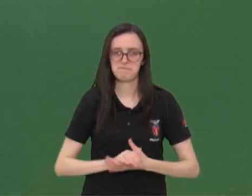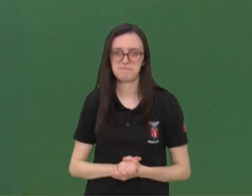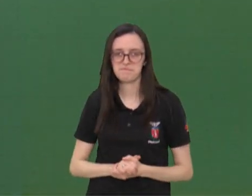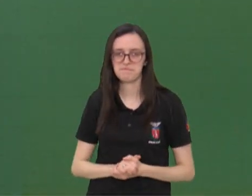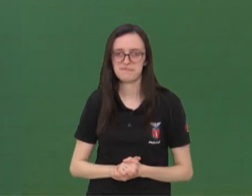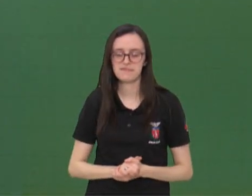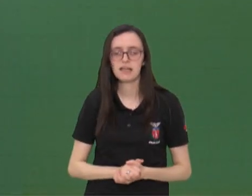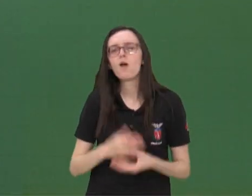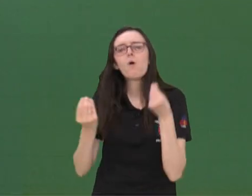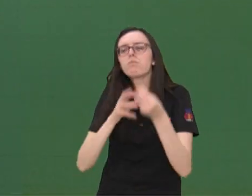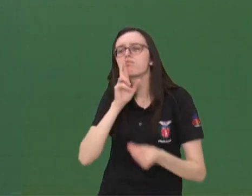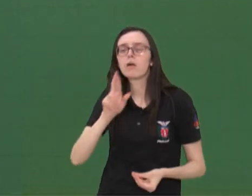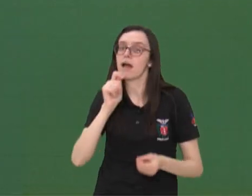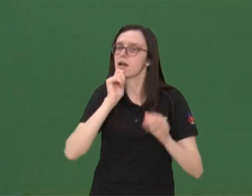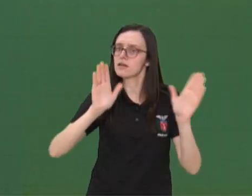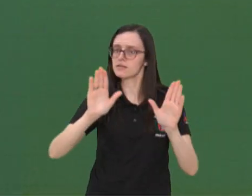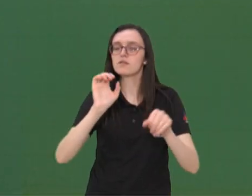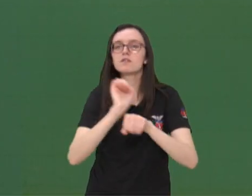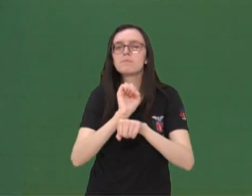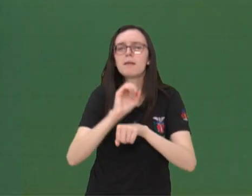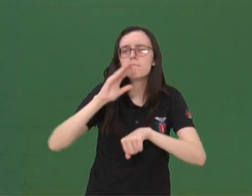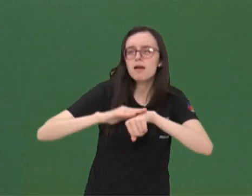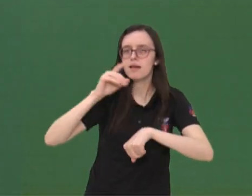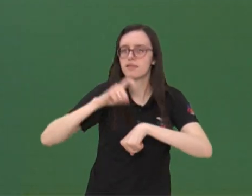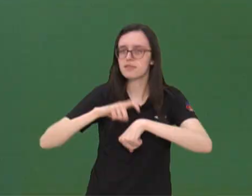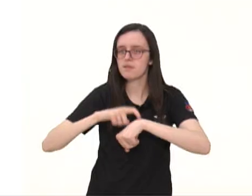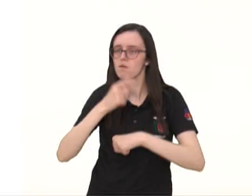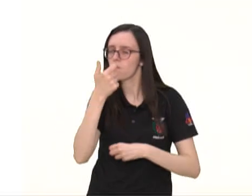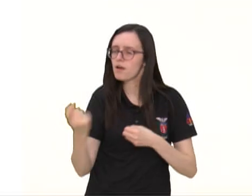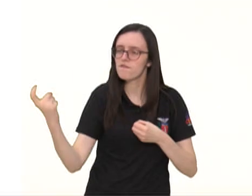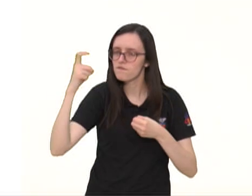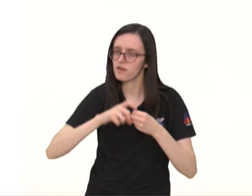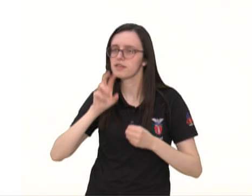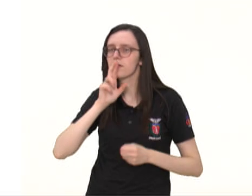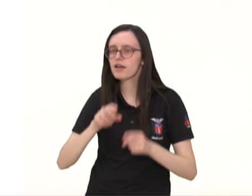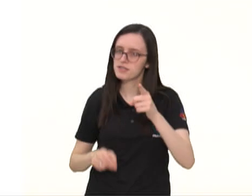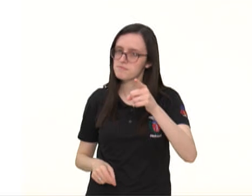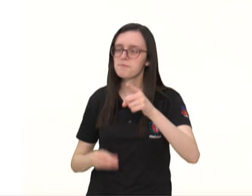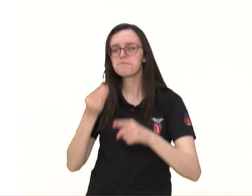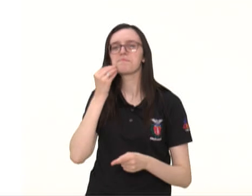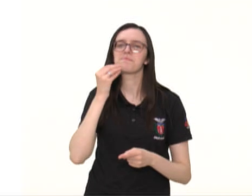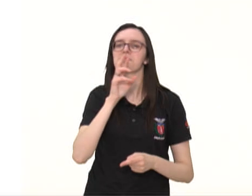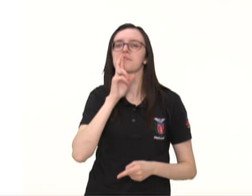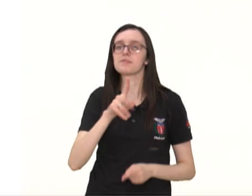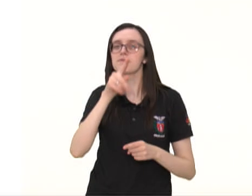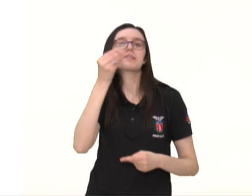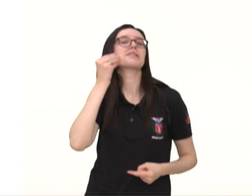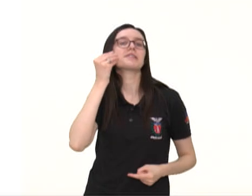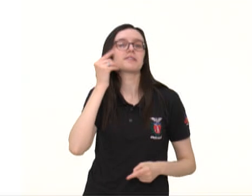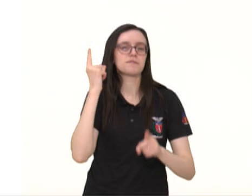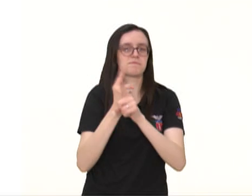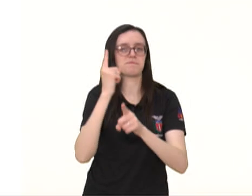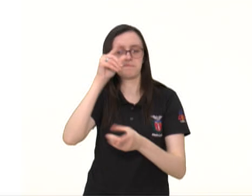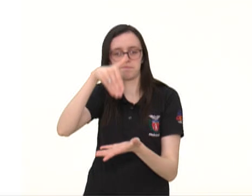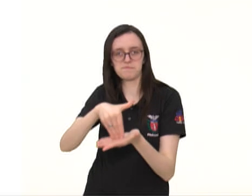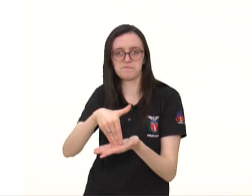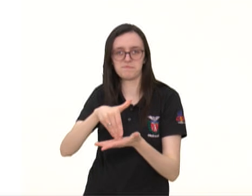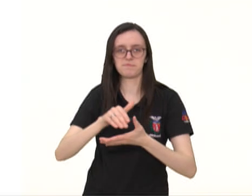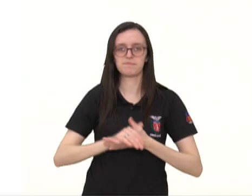Não vou resolver ainda, vou esperar mais uns minutinhos, eu já volto com a resposta. Tenta resolver aí, acha o t do vértice.